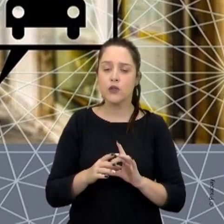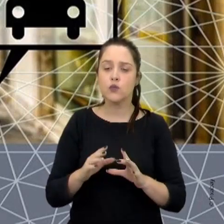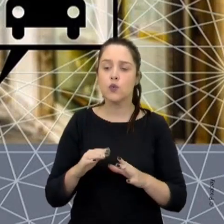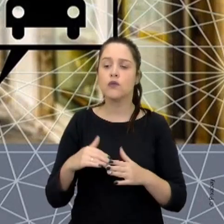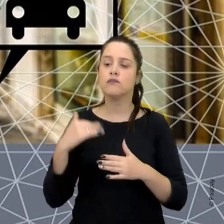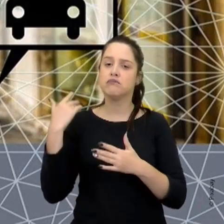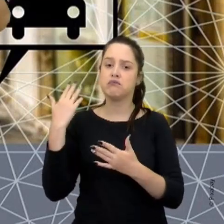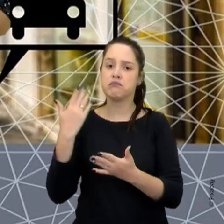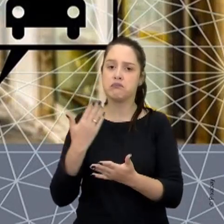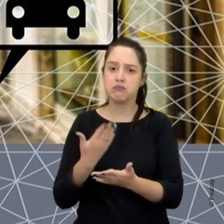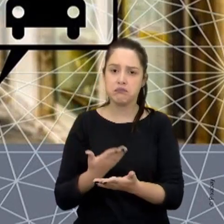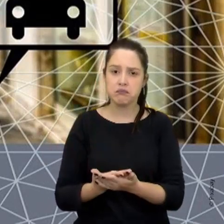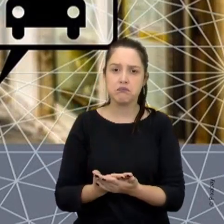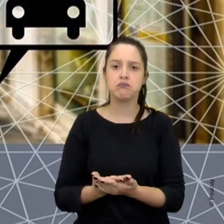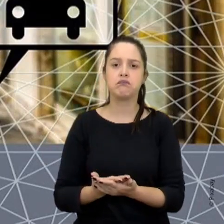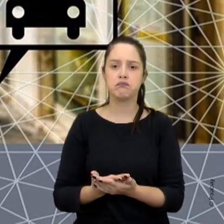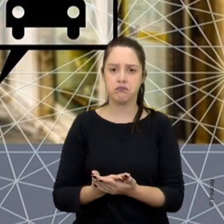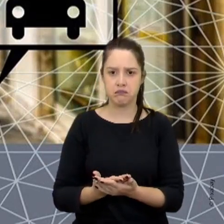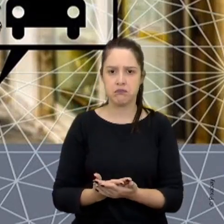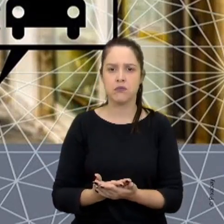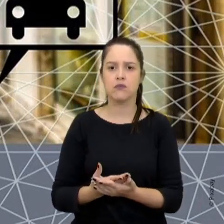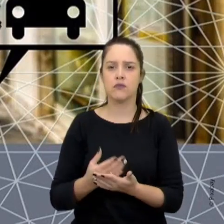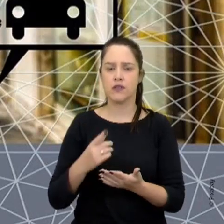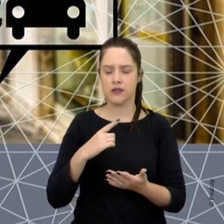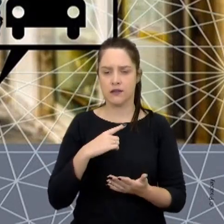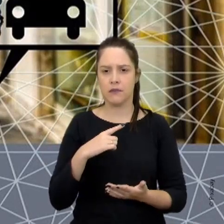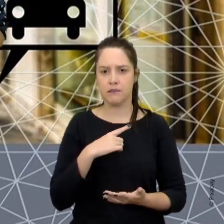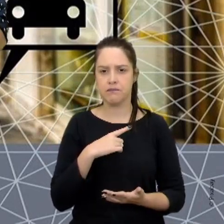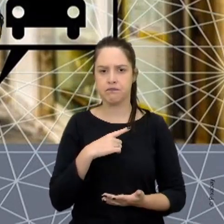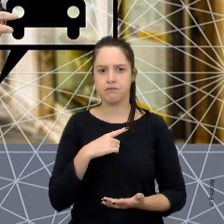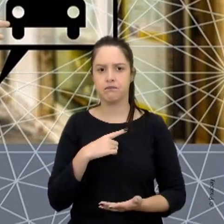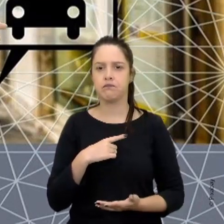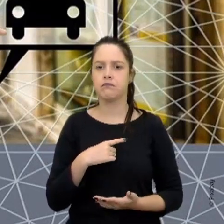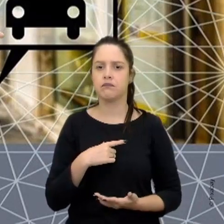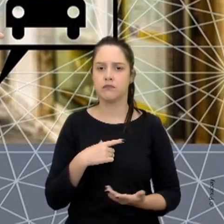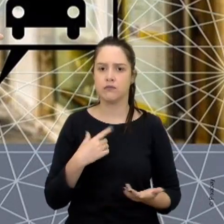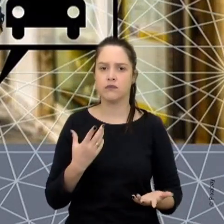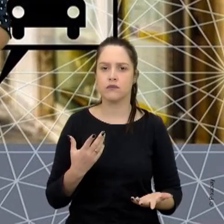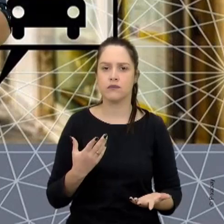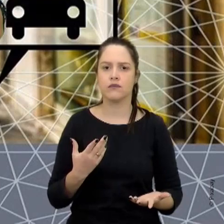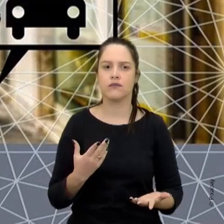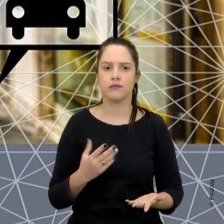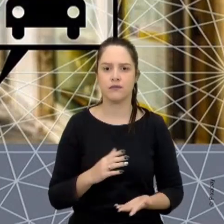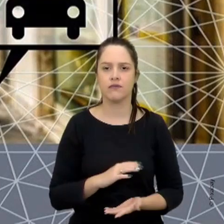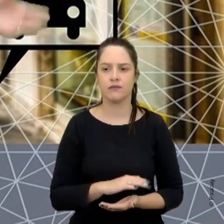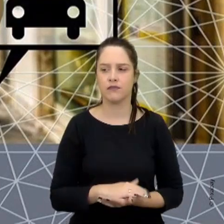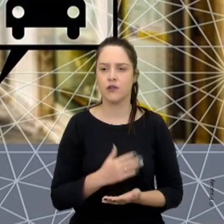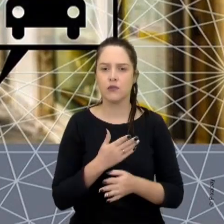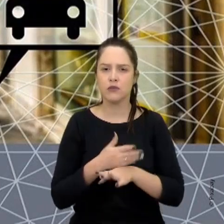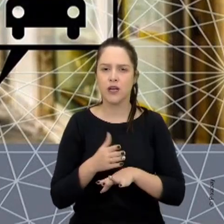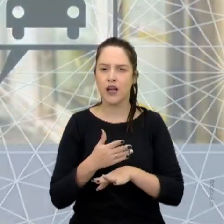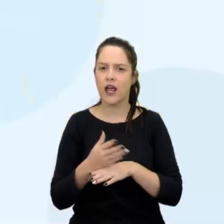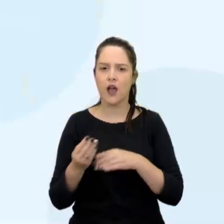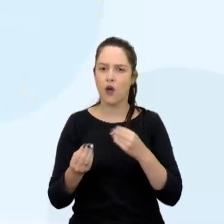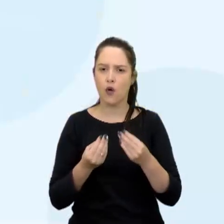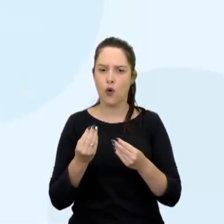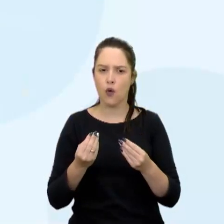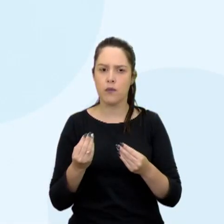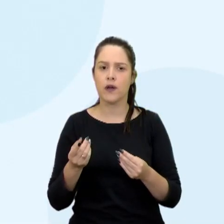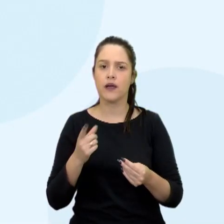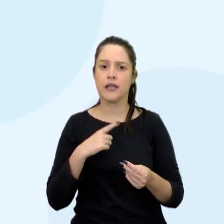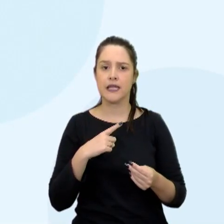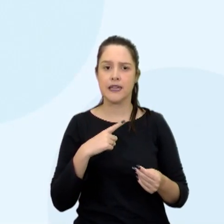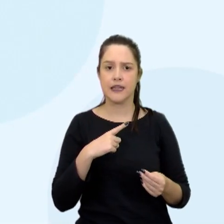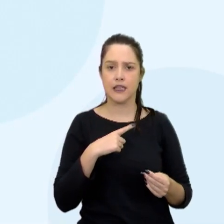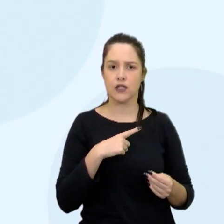imagem. Para exercitar, a gente tem que começar a fazer o quê, Pro Mauro? Ler a imagem, né? Tem que começar a ler. Então, na tela nós temos uma imagem já